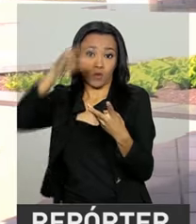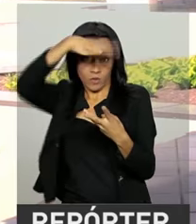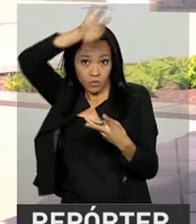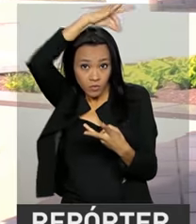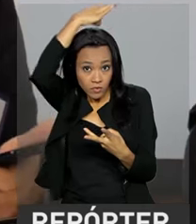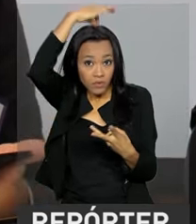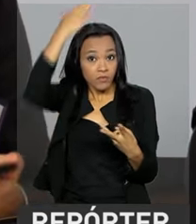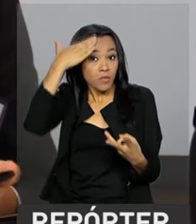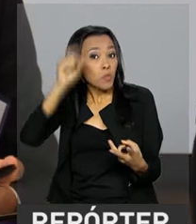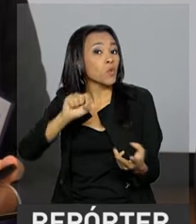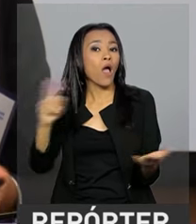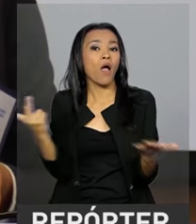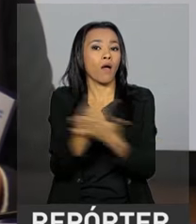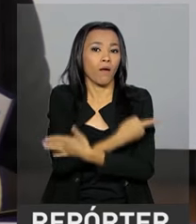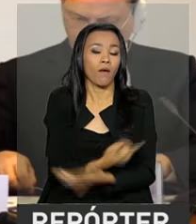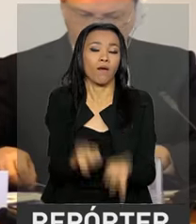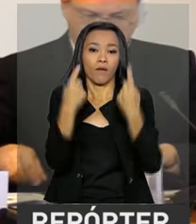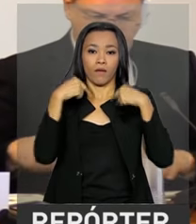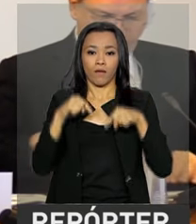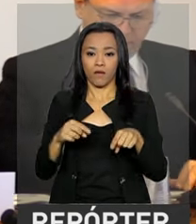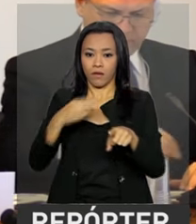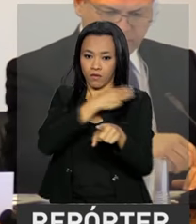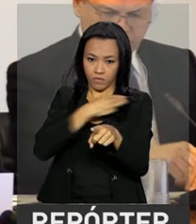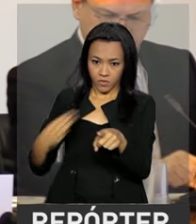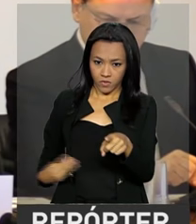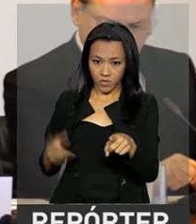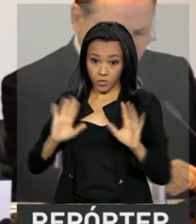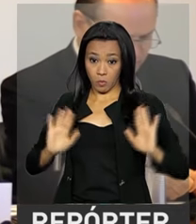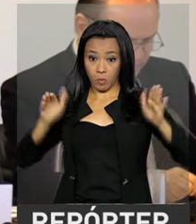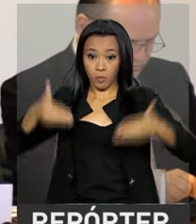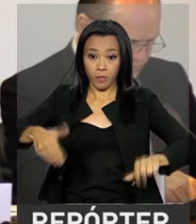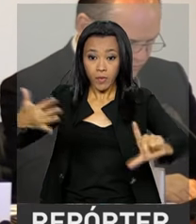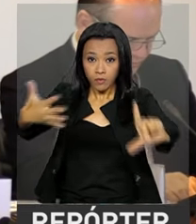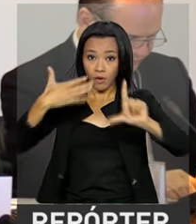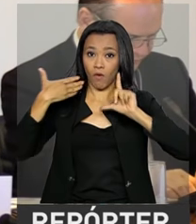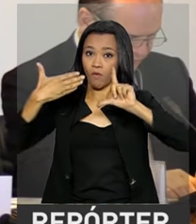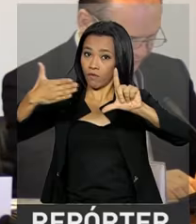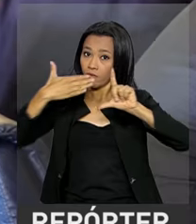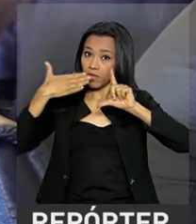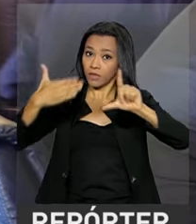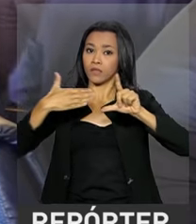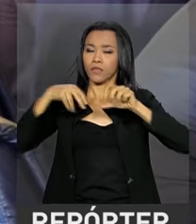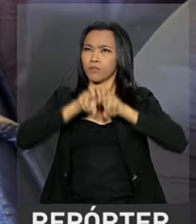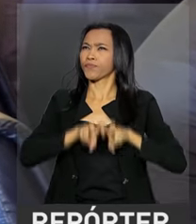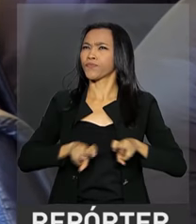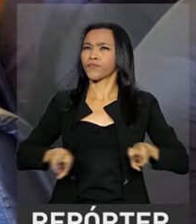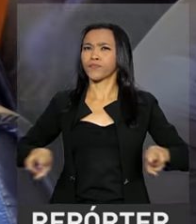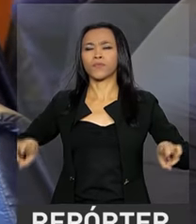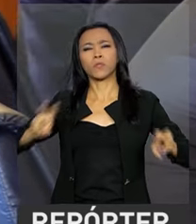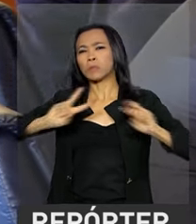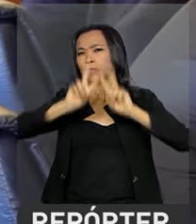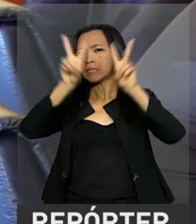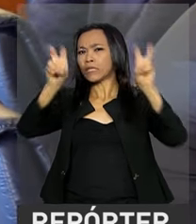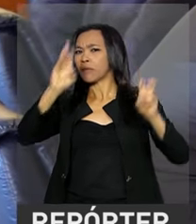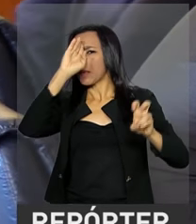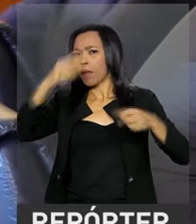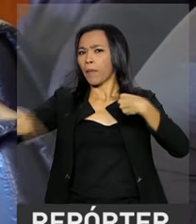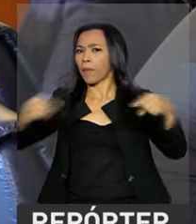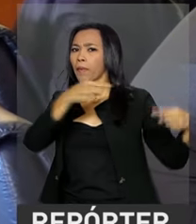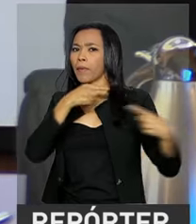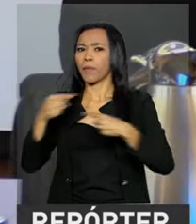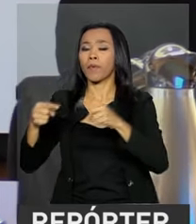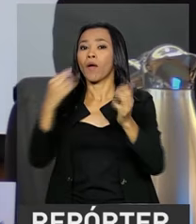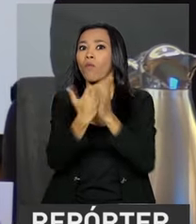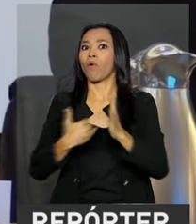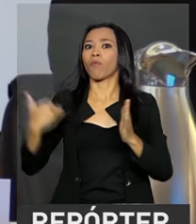santo o ministro também participou de uma teleconferência com a organização mundial da saúde o principal tema tratado foi o aumento